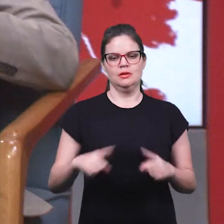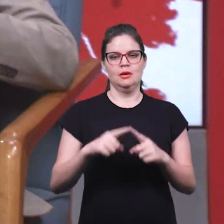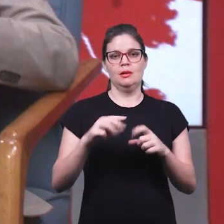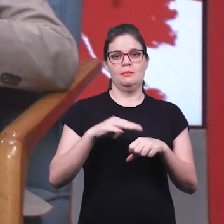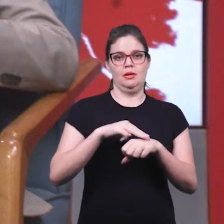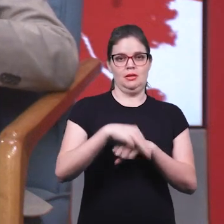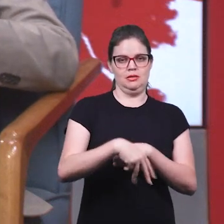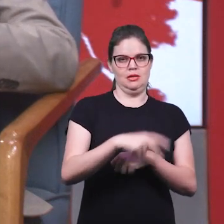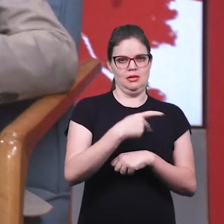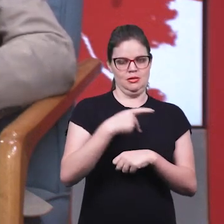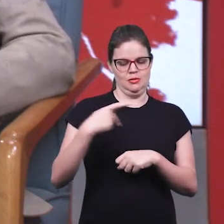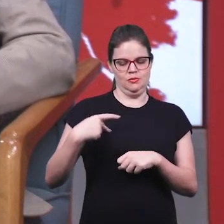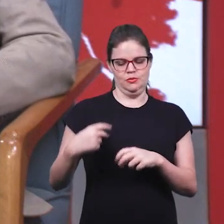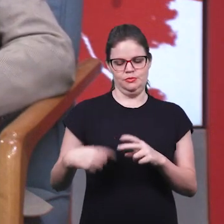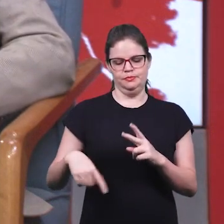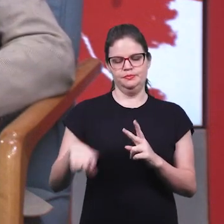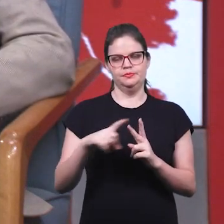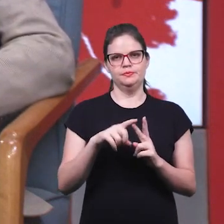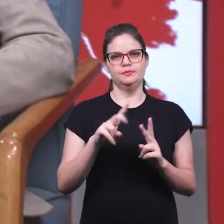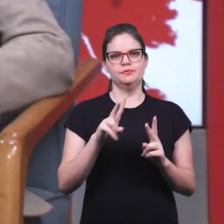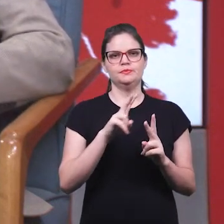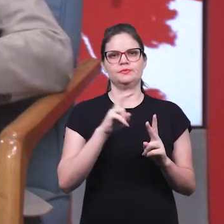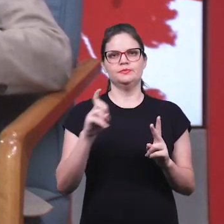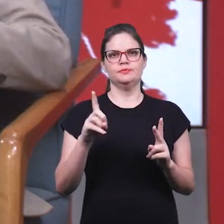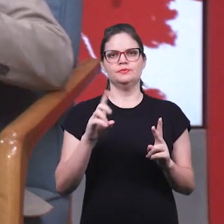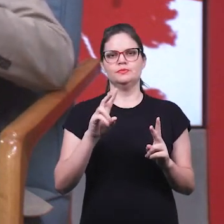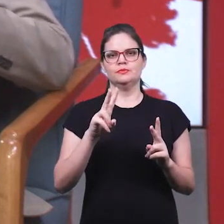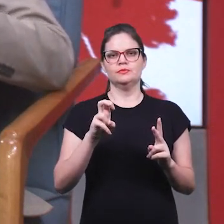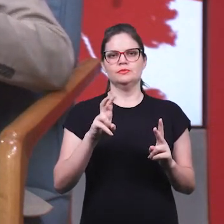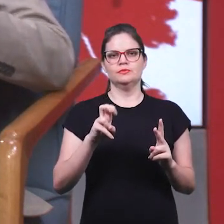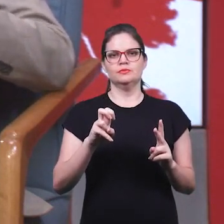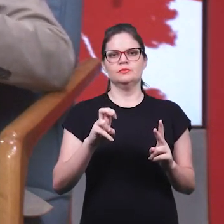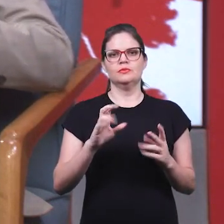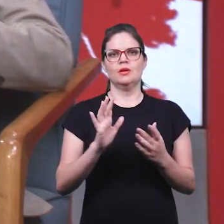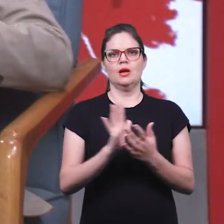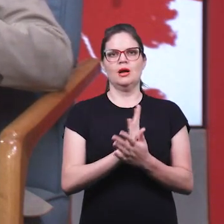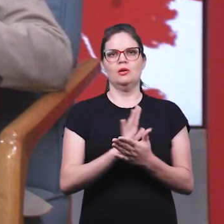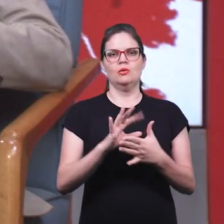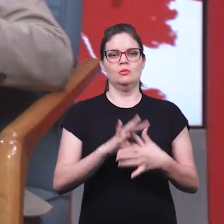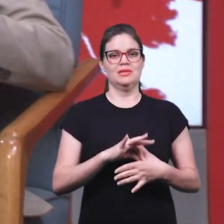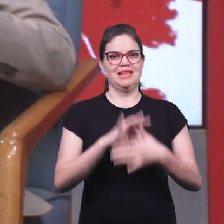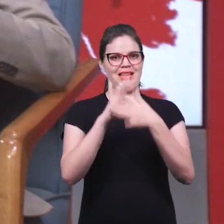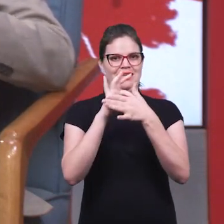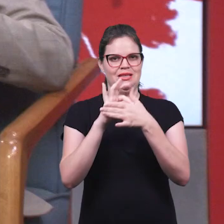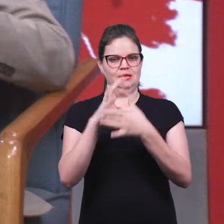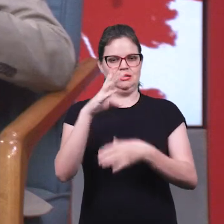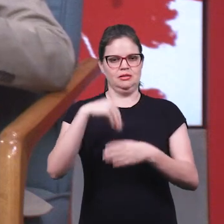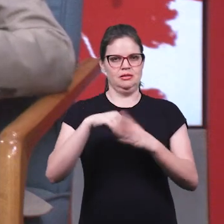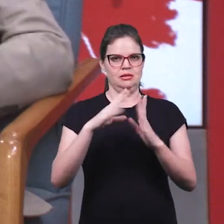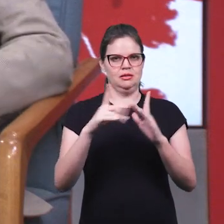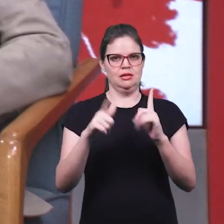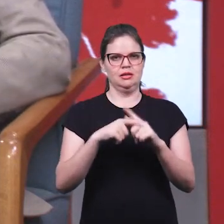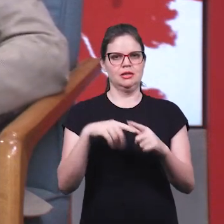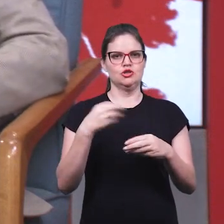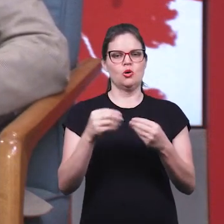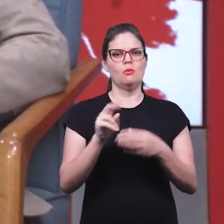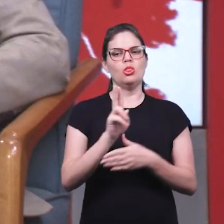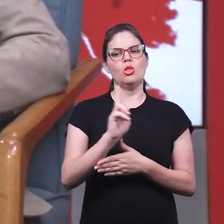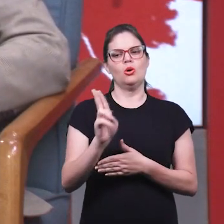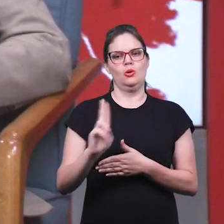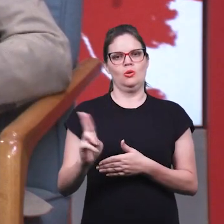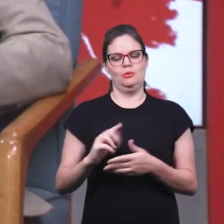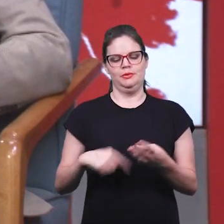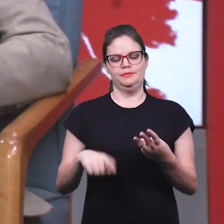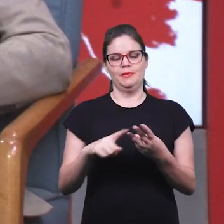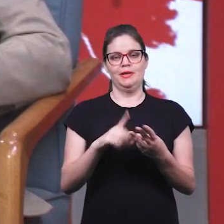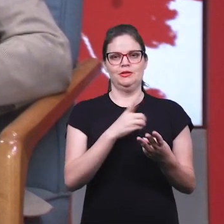falamos sobre os ministérios, falamos sobre algumas lideranças na igreja, como eles eram